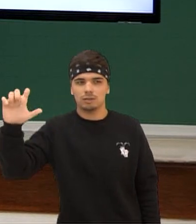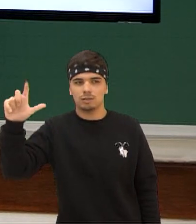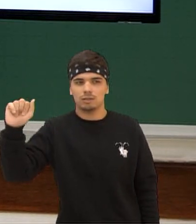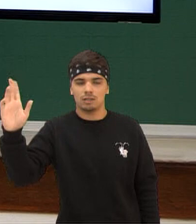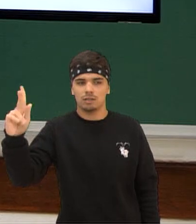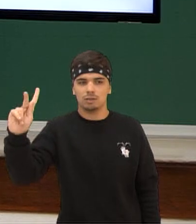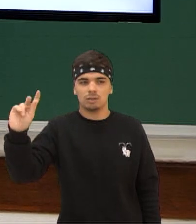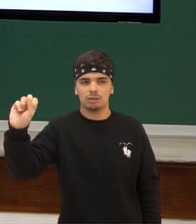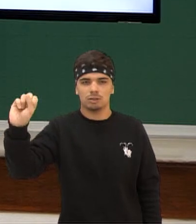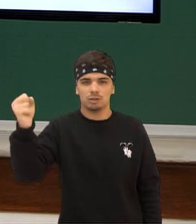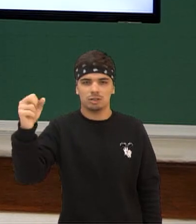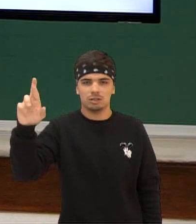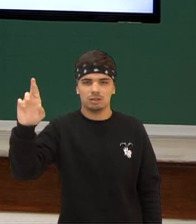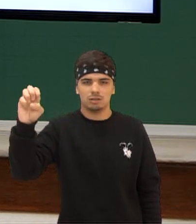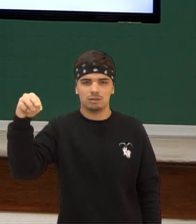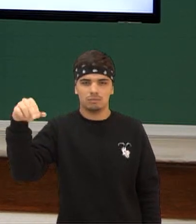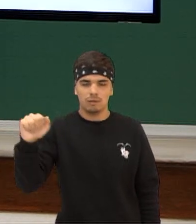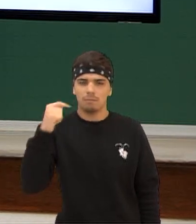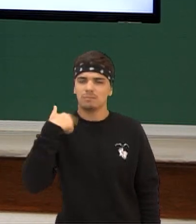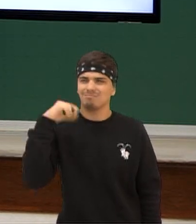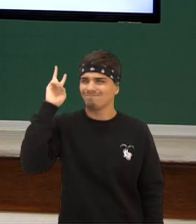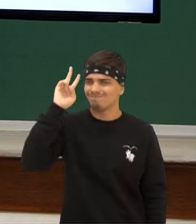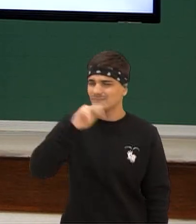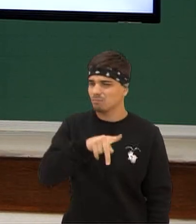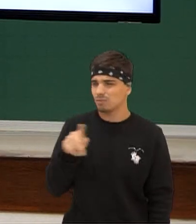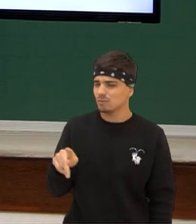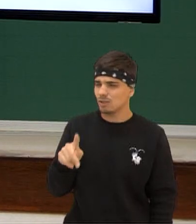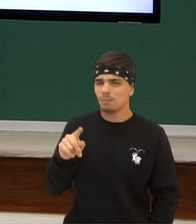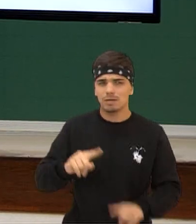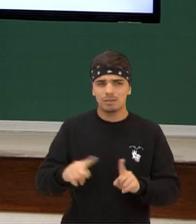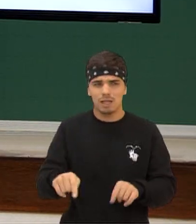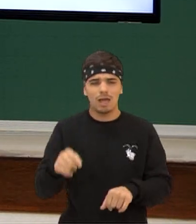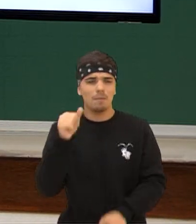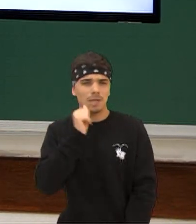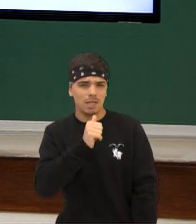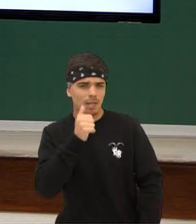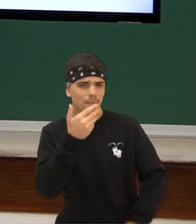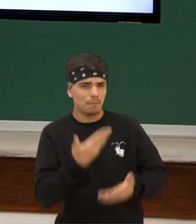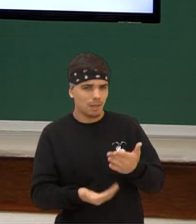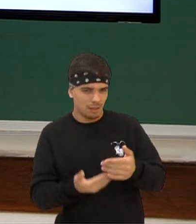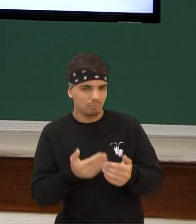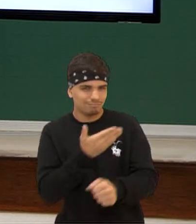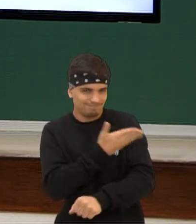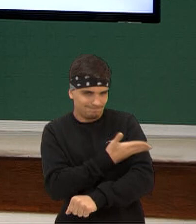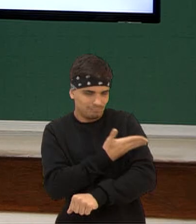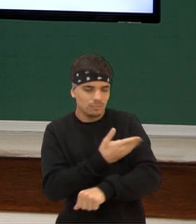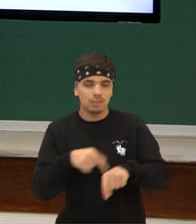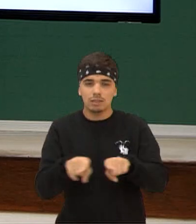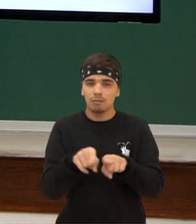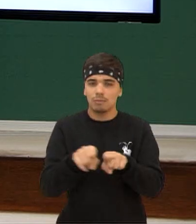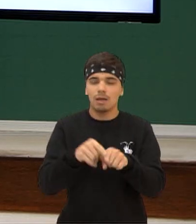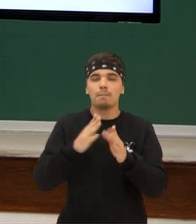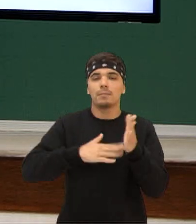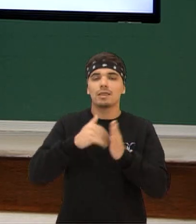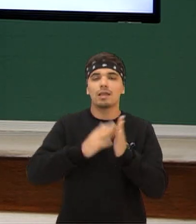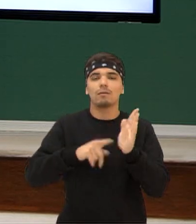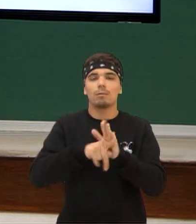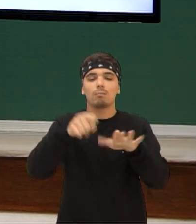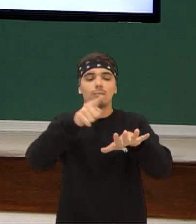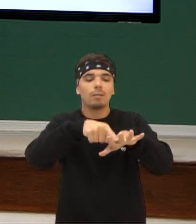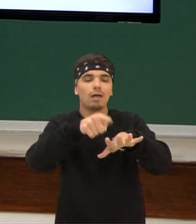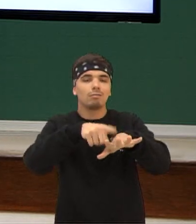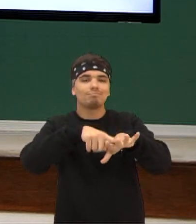você tira não lembrava o nome dela mas eu lembrava que ela quer a menina que perdeu os braços que pintavam com os pés lembra a gente falou bastante sobre